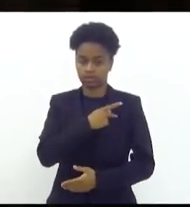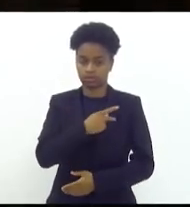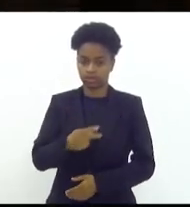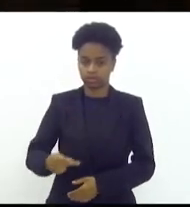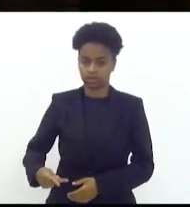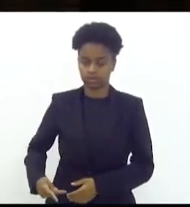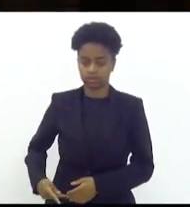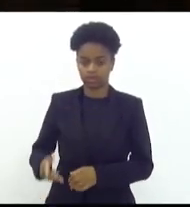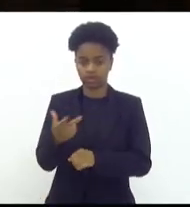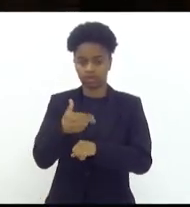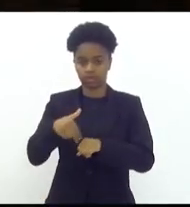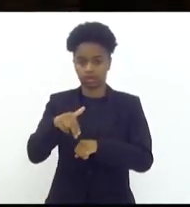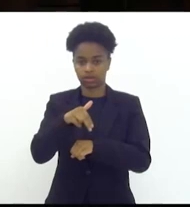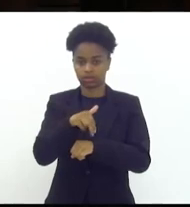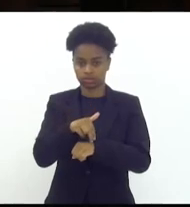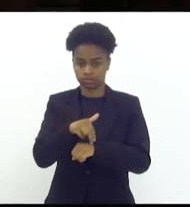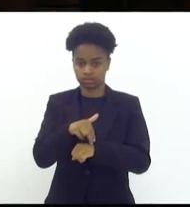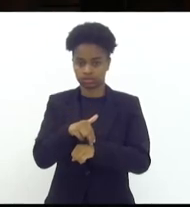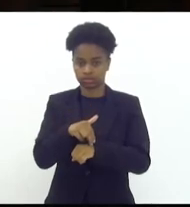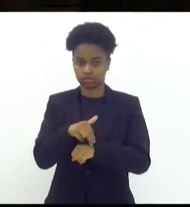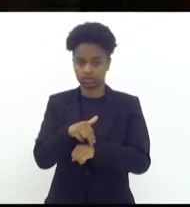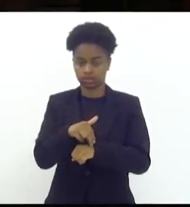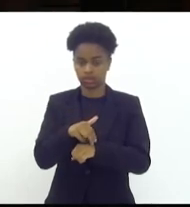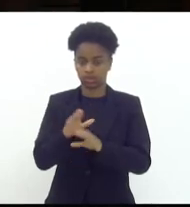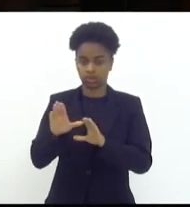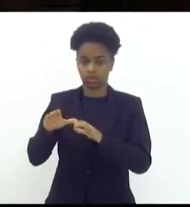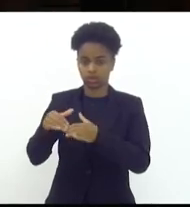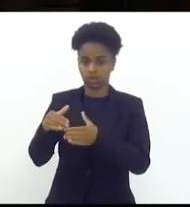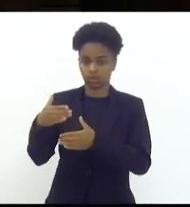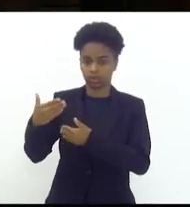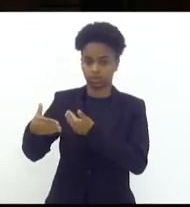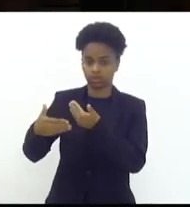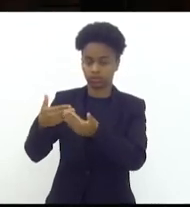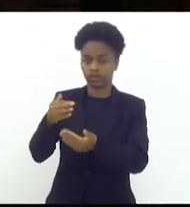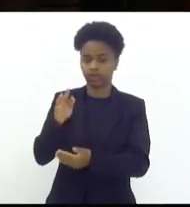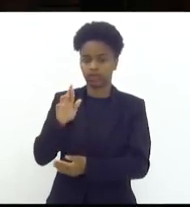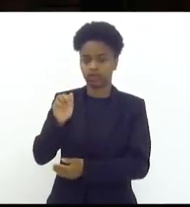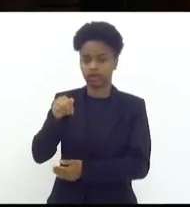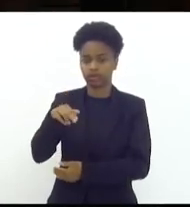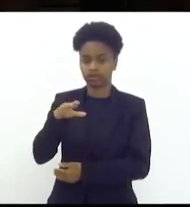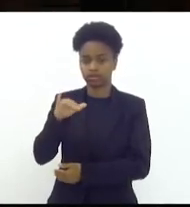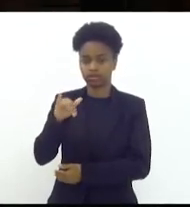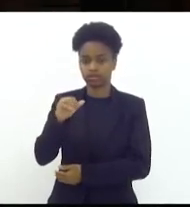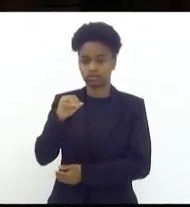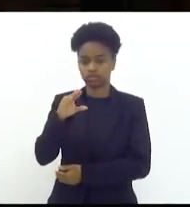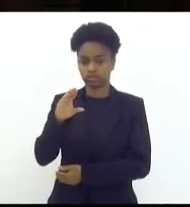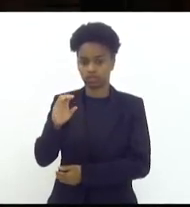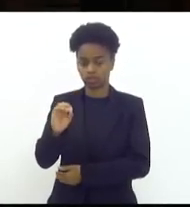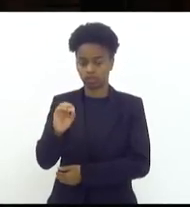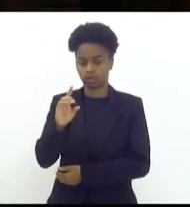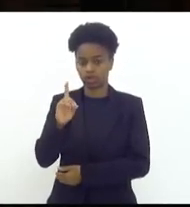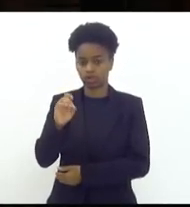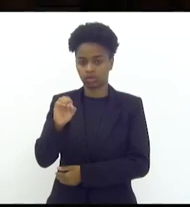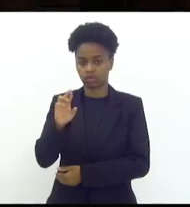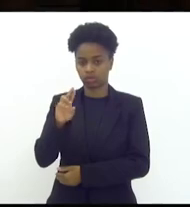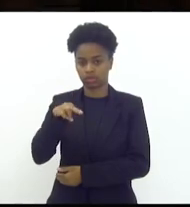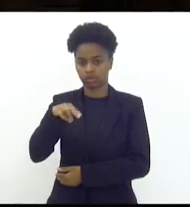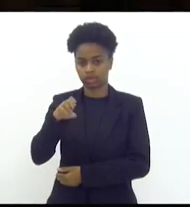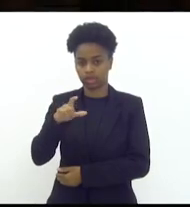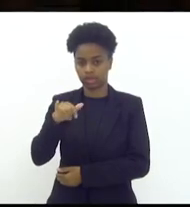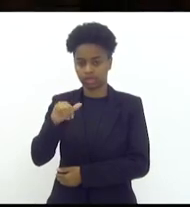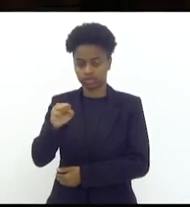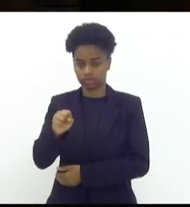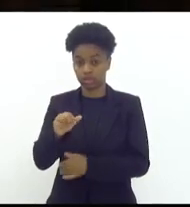honra nacional dos progressistas Francisco Dornelles foi com Francisco